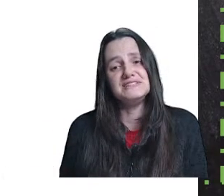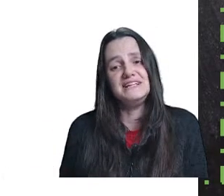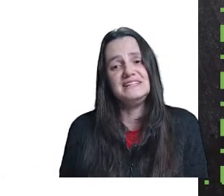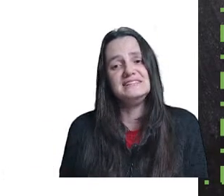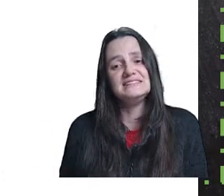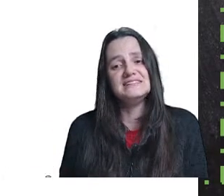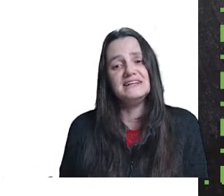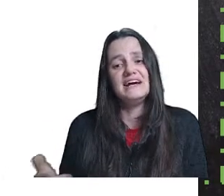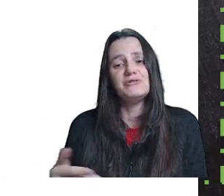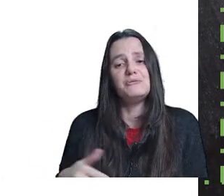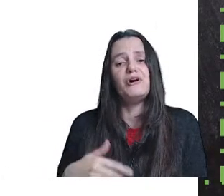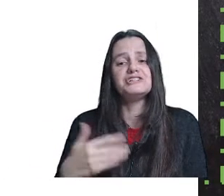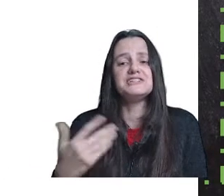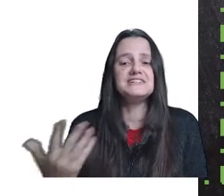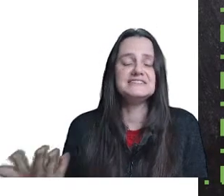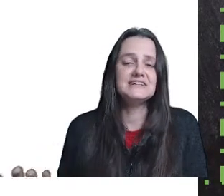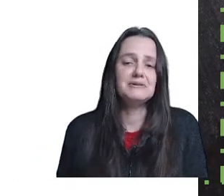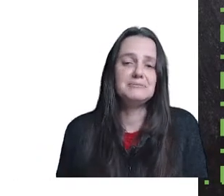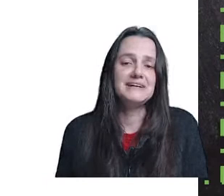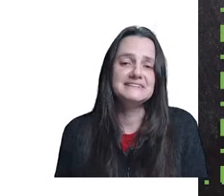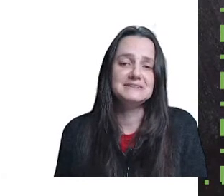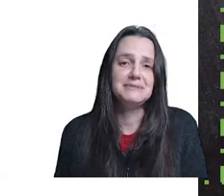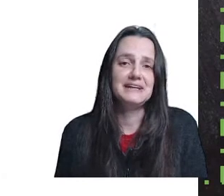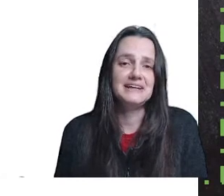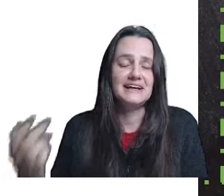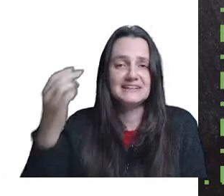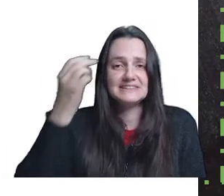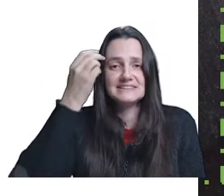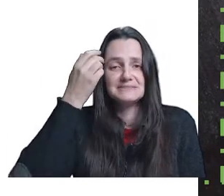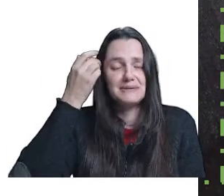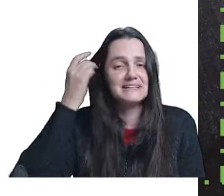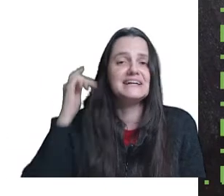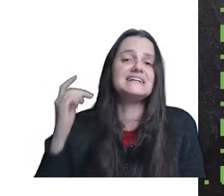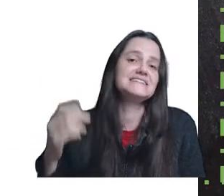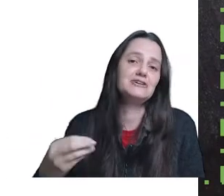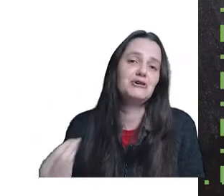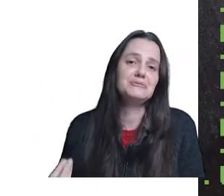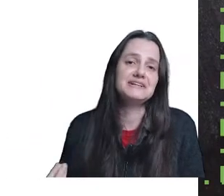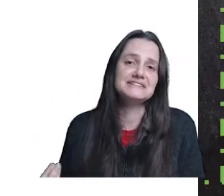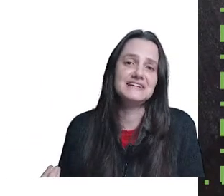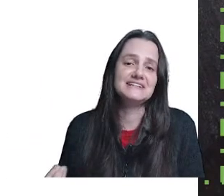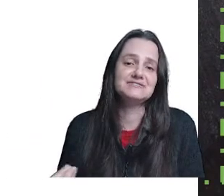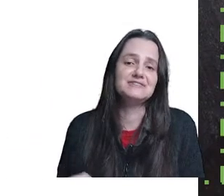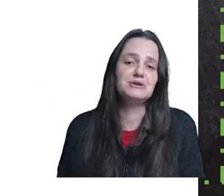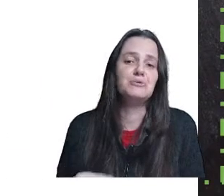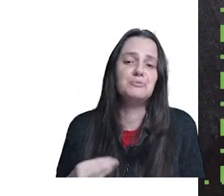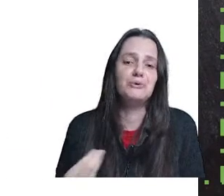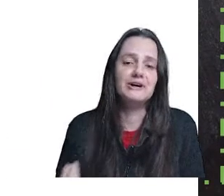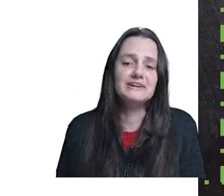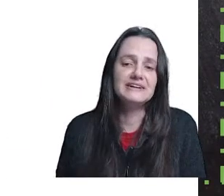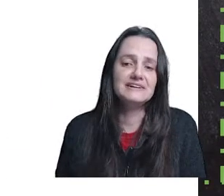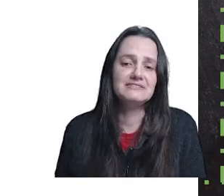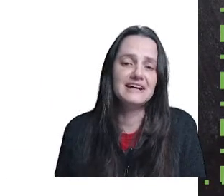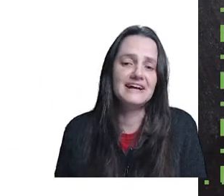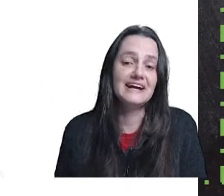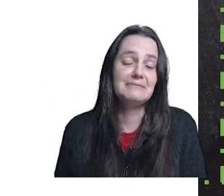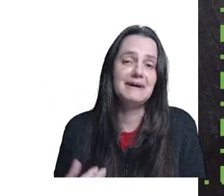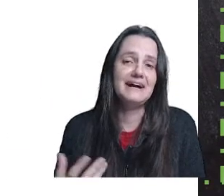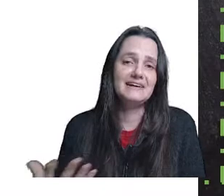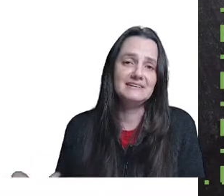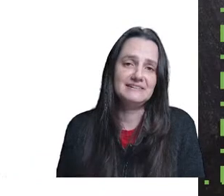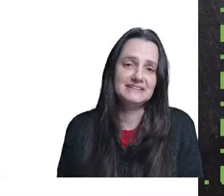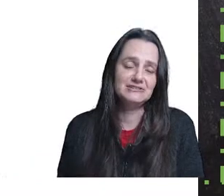de fotossíntese. Com a morte desses aguapés também, as bactérias aeróbicas, elas vão decompor e